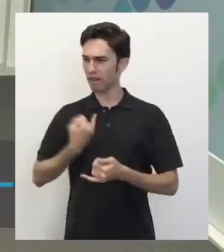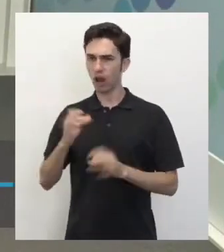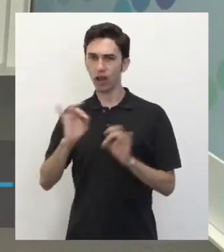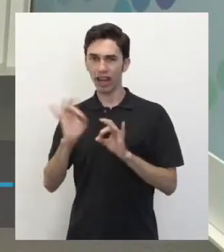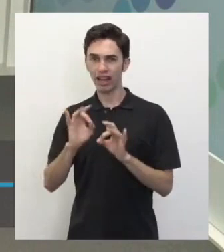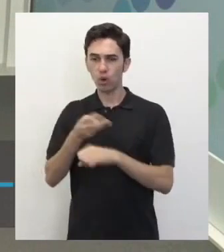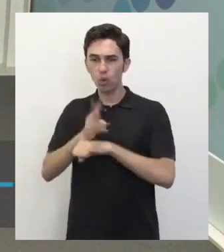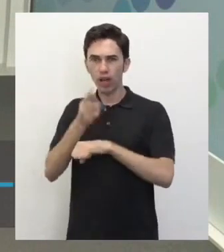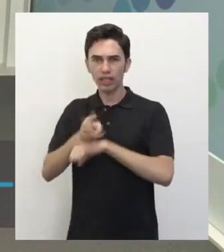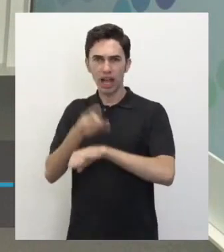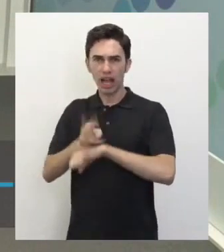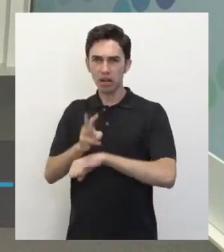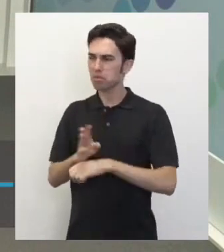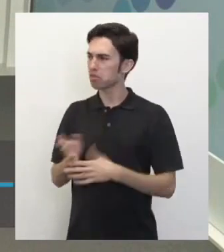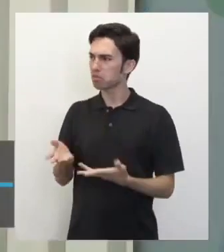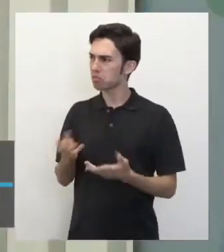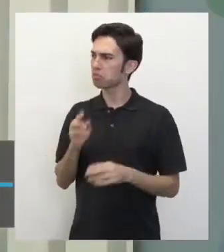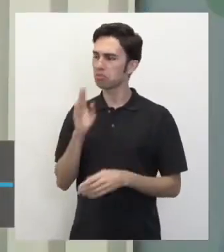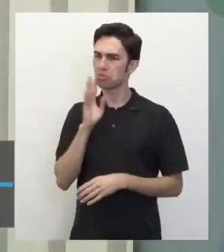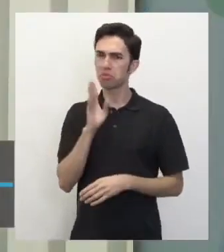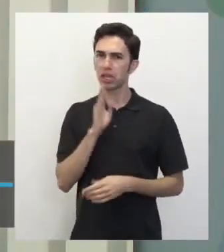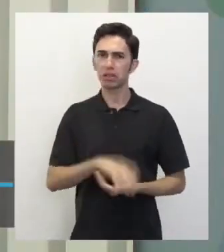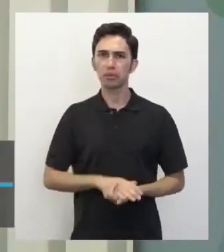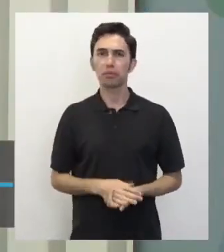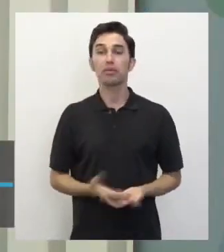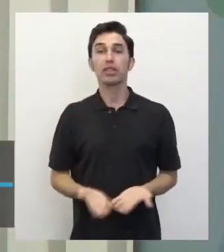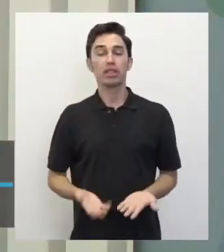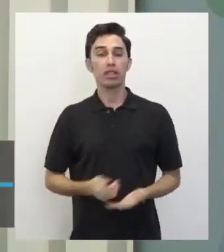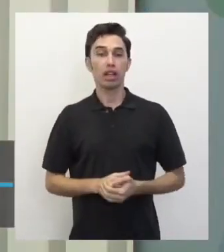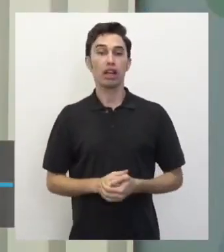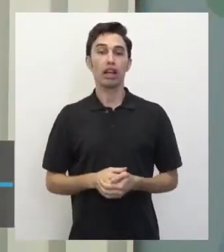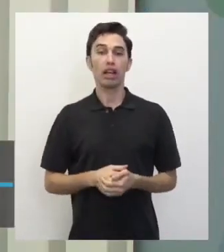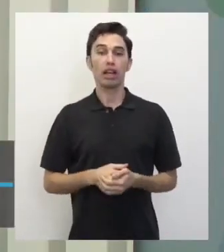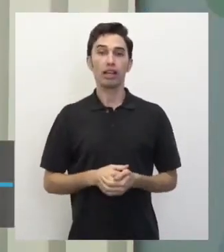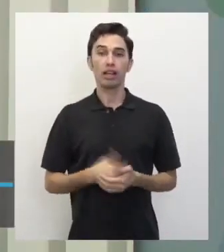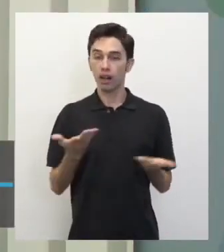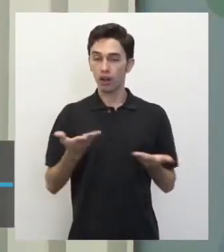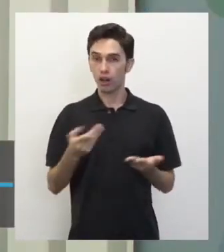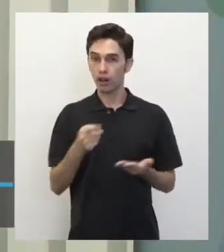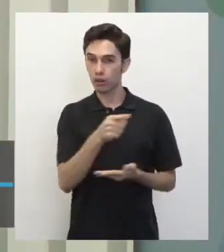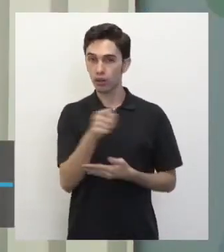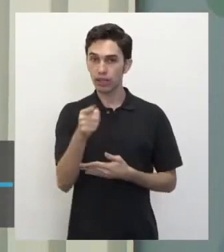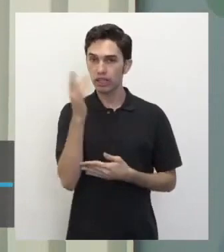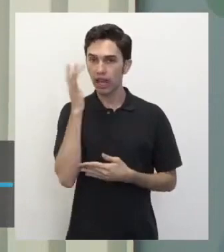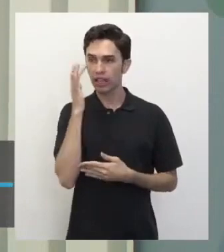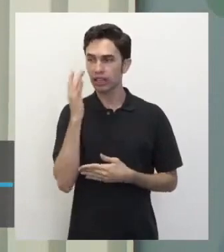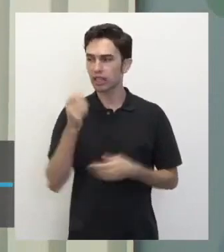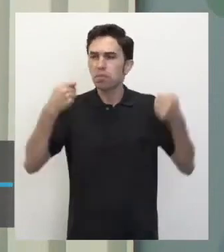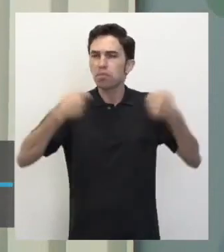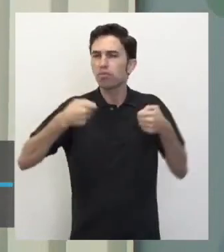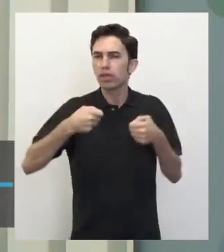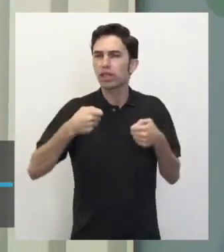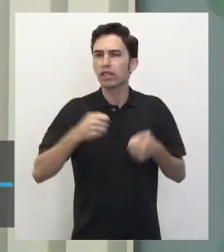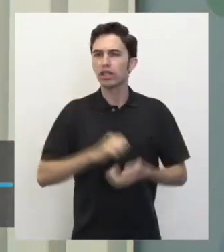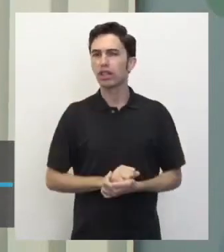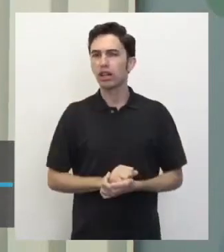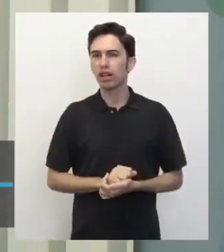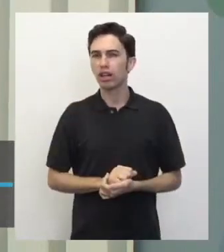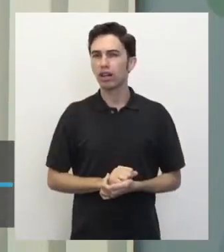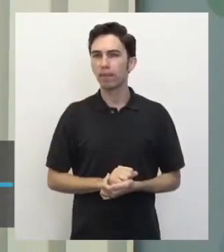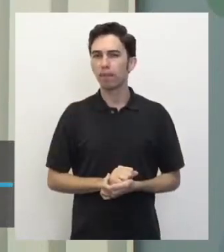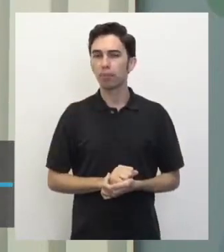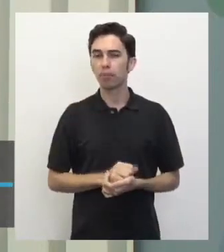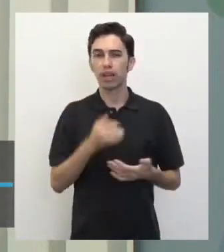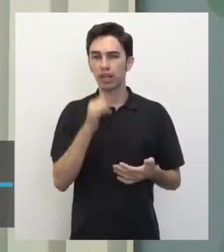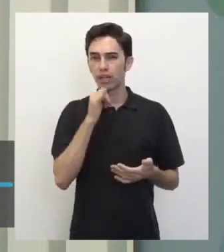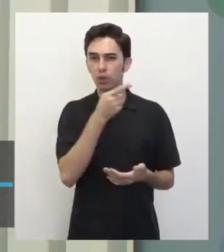sobre isso, vamos falar sobre isso. Então, olha só, digam para mim, o que é necessário? Pensem direitinho, nesses